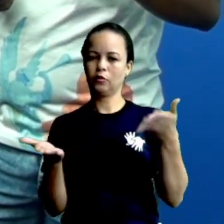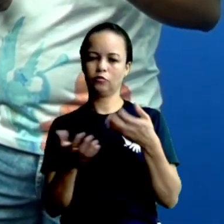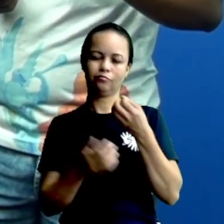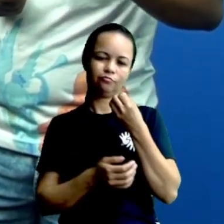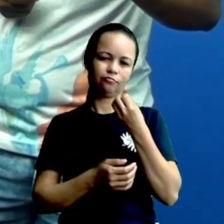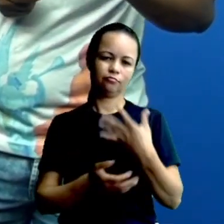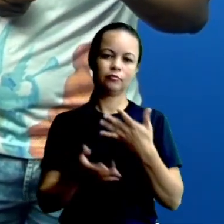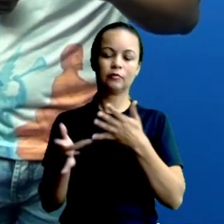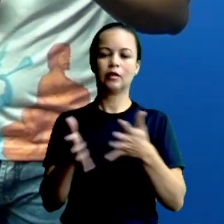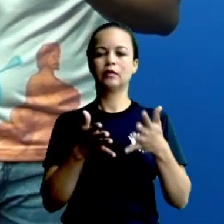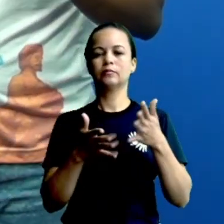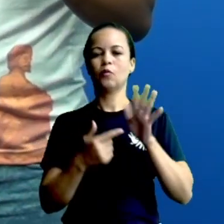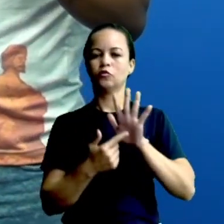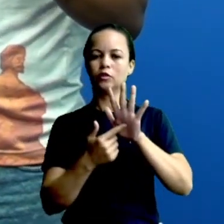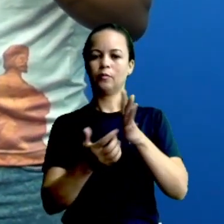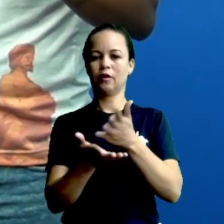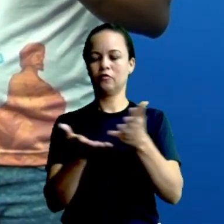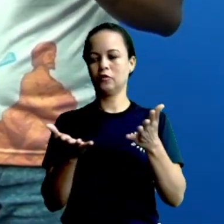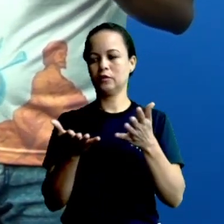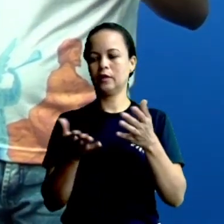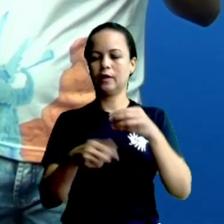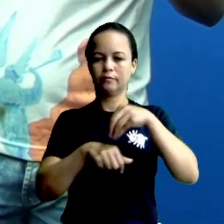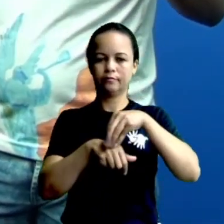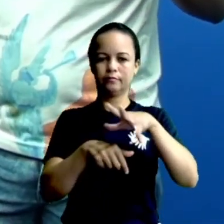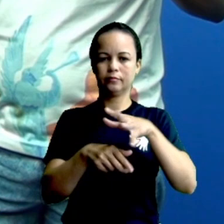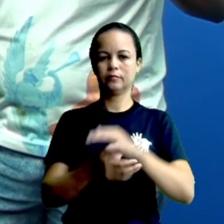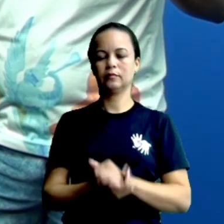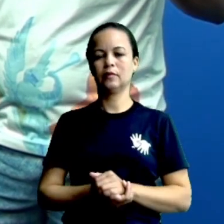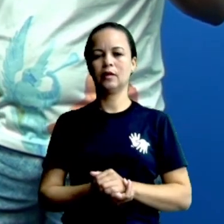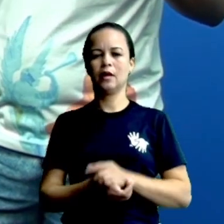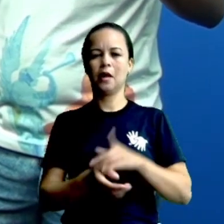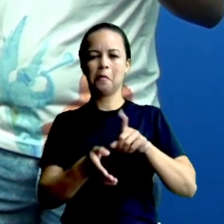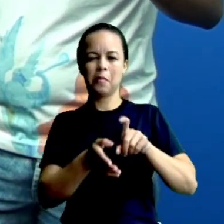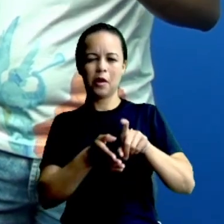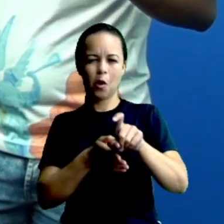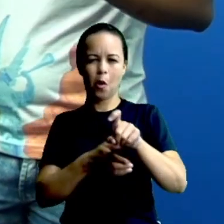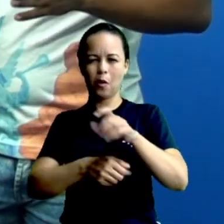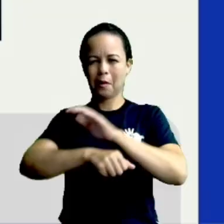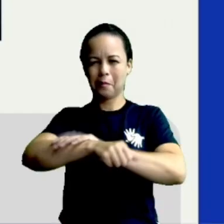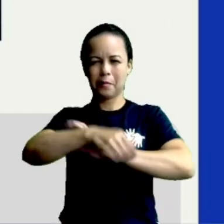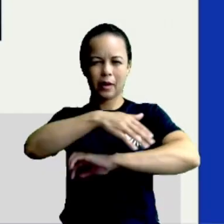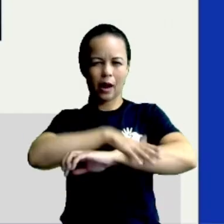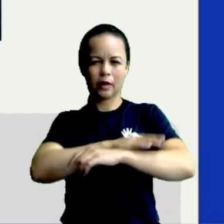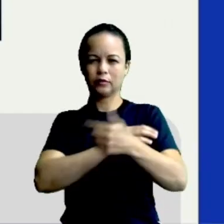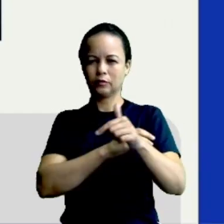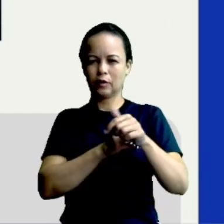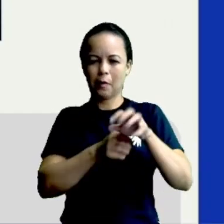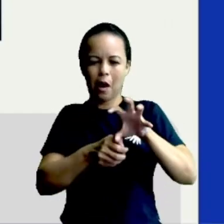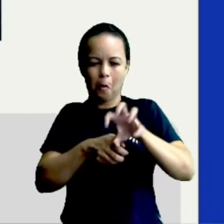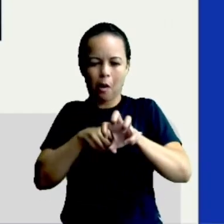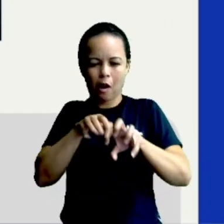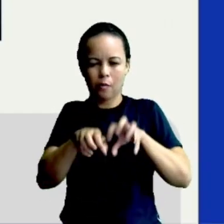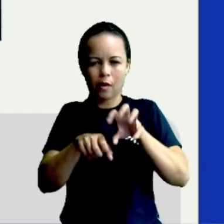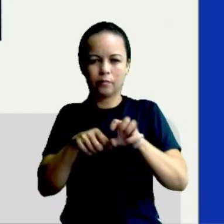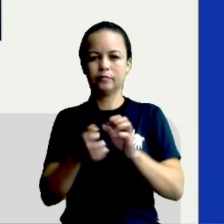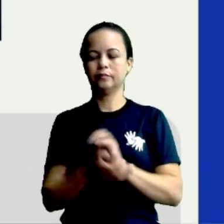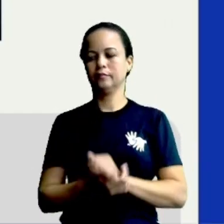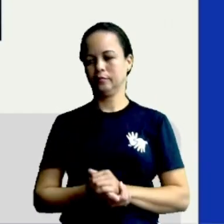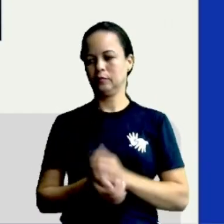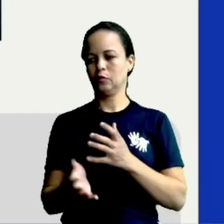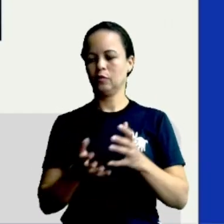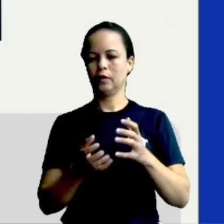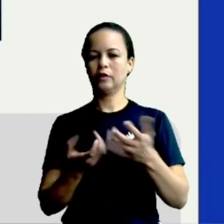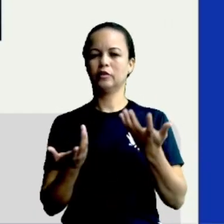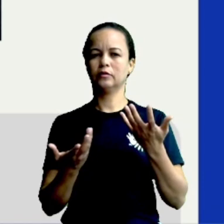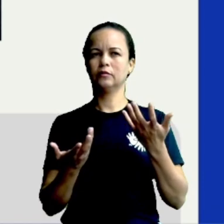e quero deixar para vocês a seguinte dica. Minhoca não tem braço, mas cavuca. O que a gente leva para a